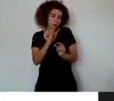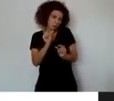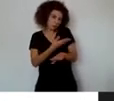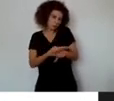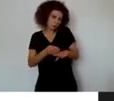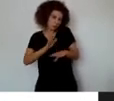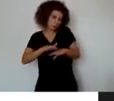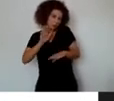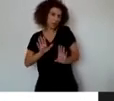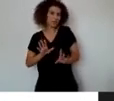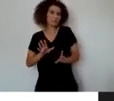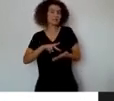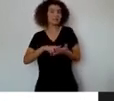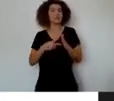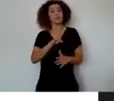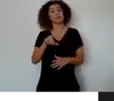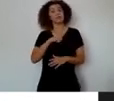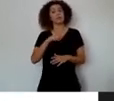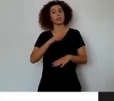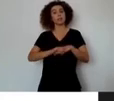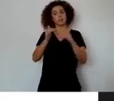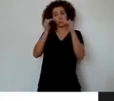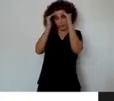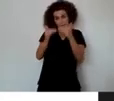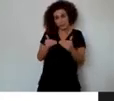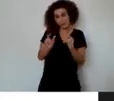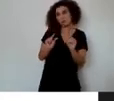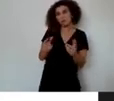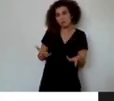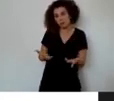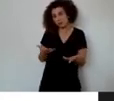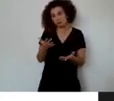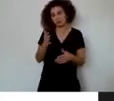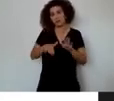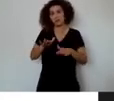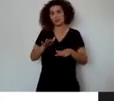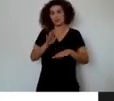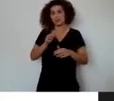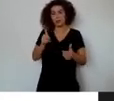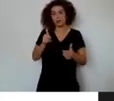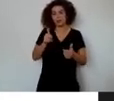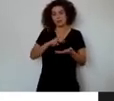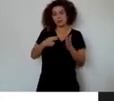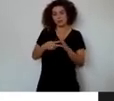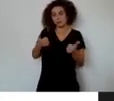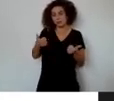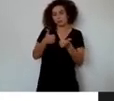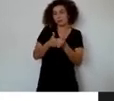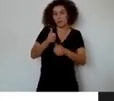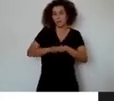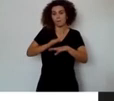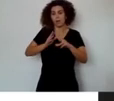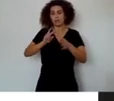status de humanidade, né, também, o mais próximo, né, desse que seja o padrão, com a pele mais clara, traços mais